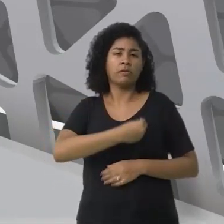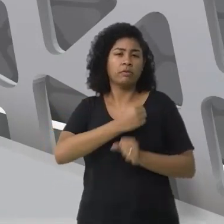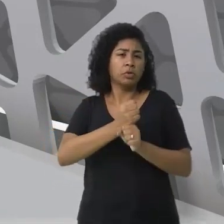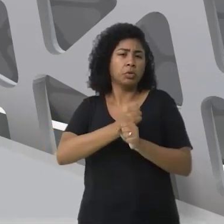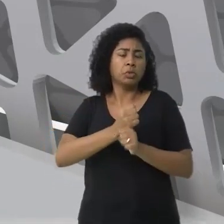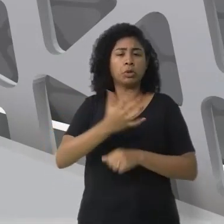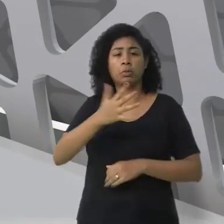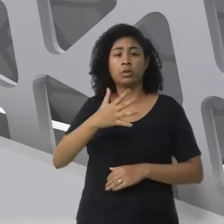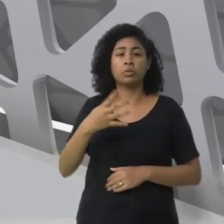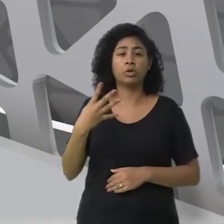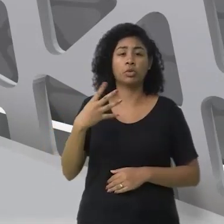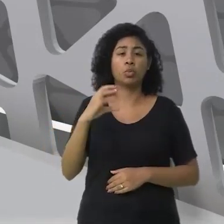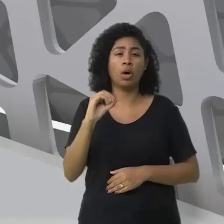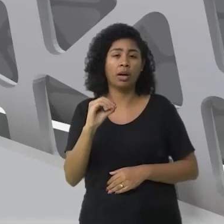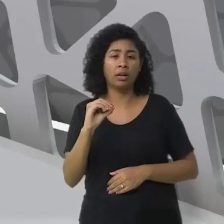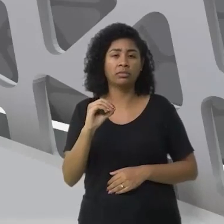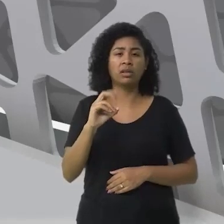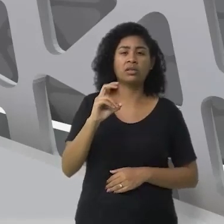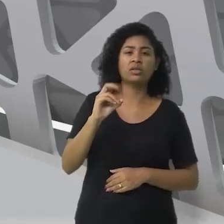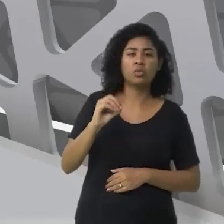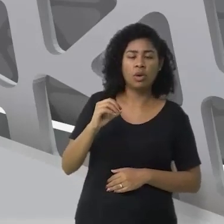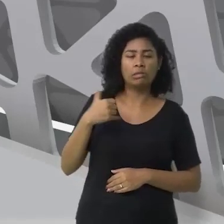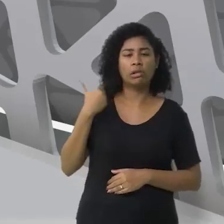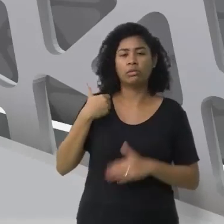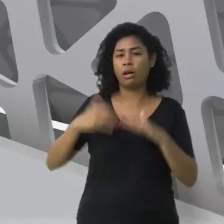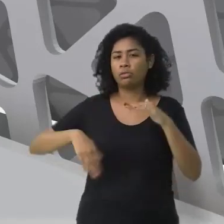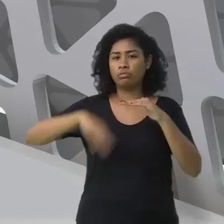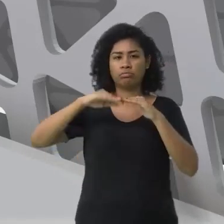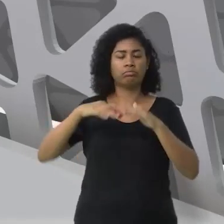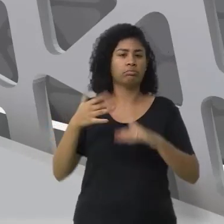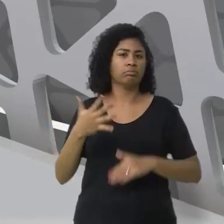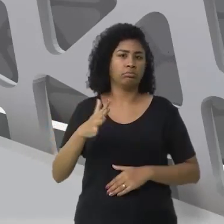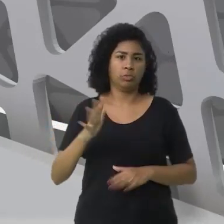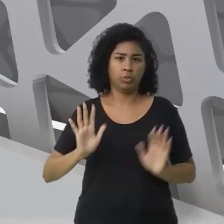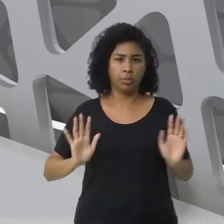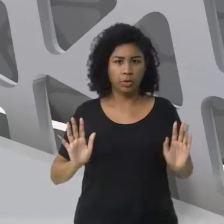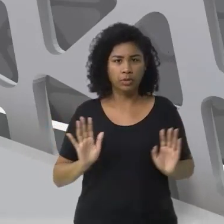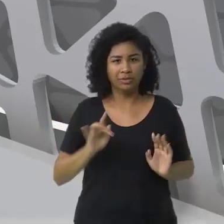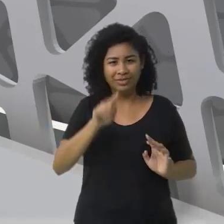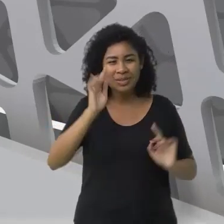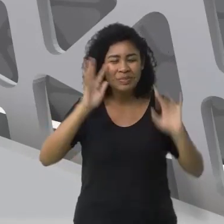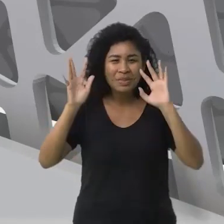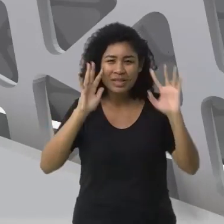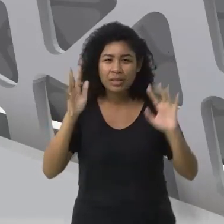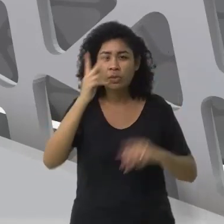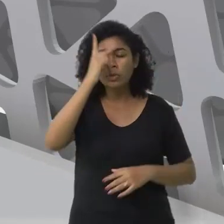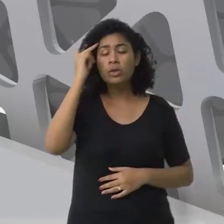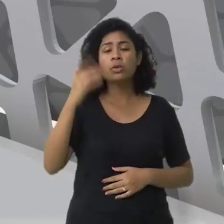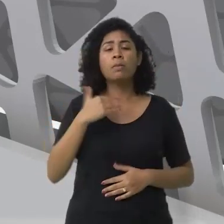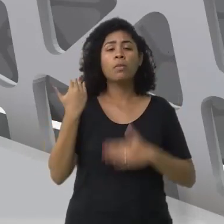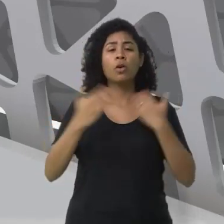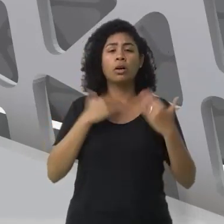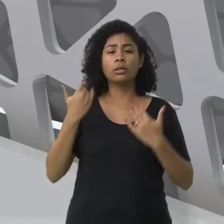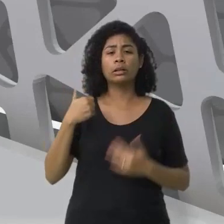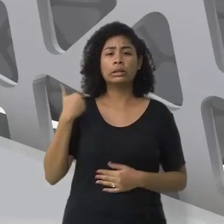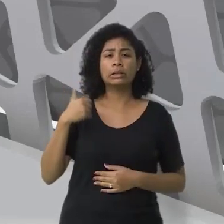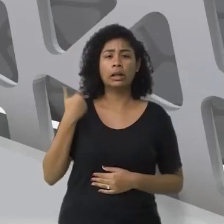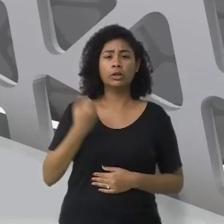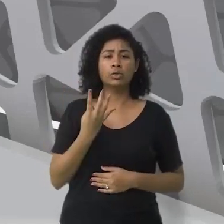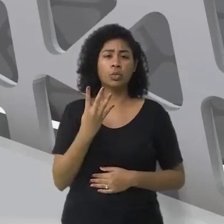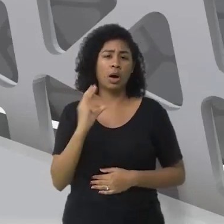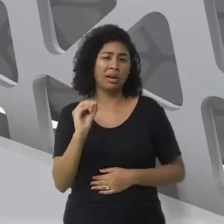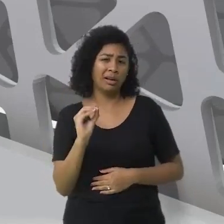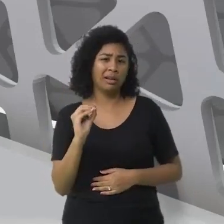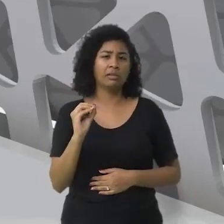de 40, 50 anos. Vocês podem imaginar isso? As pessoas morrendo aí com 40 anos, 50 anos